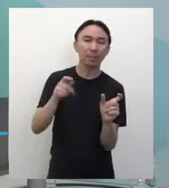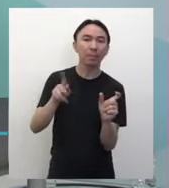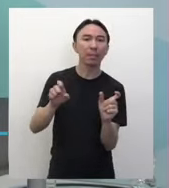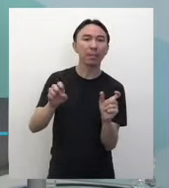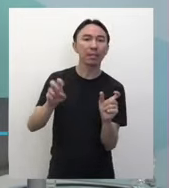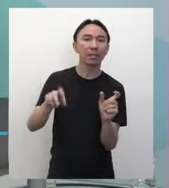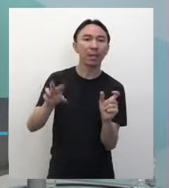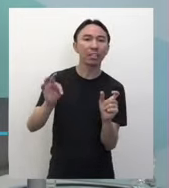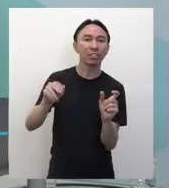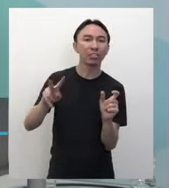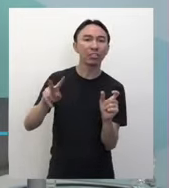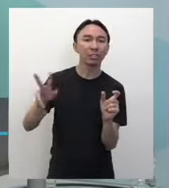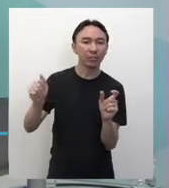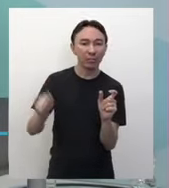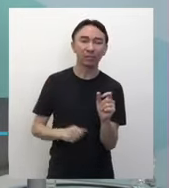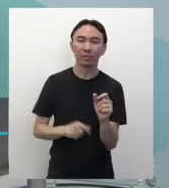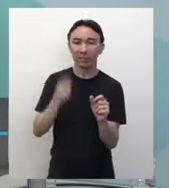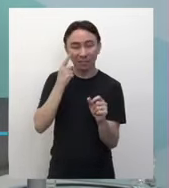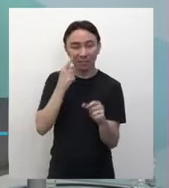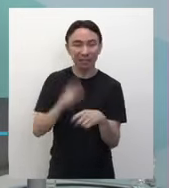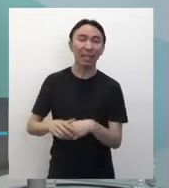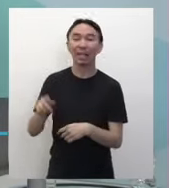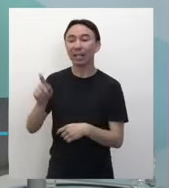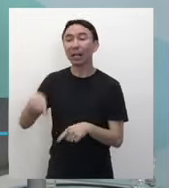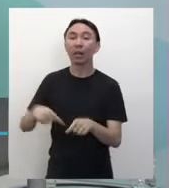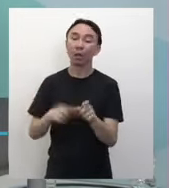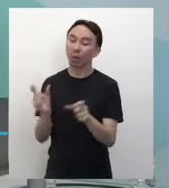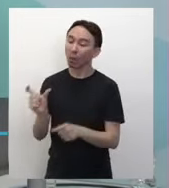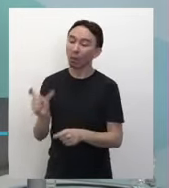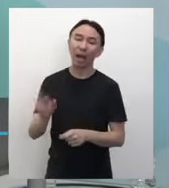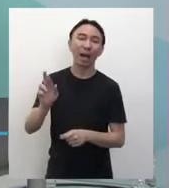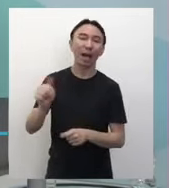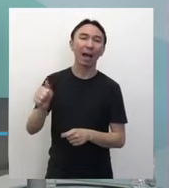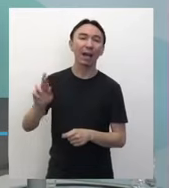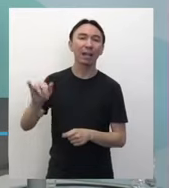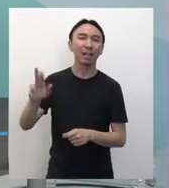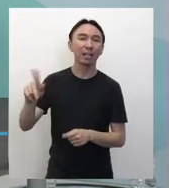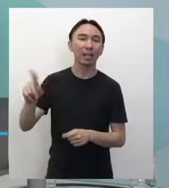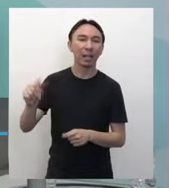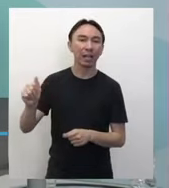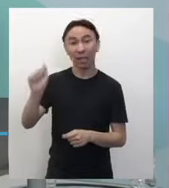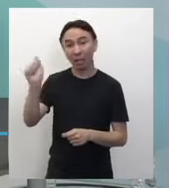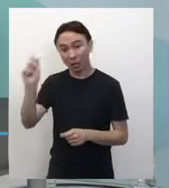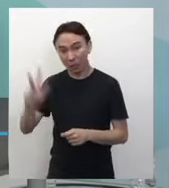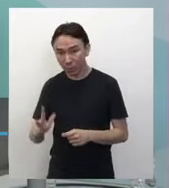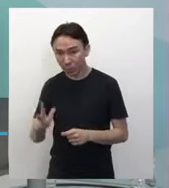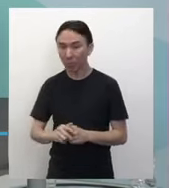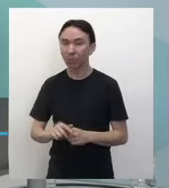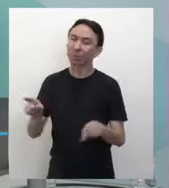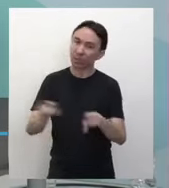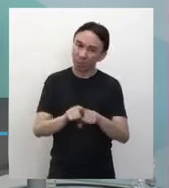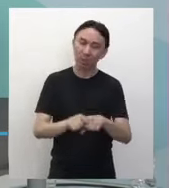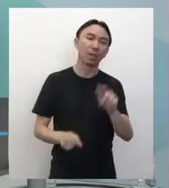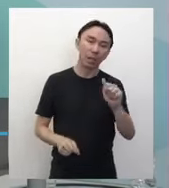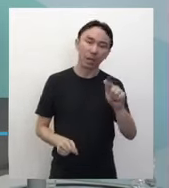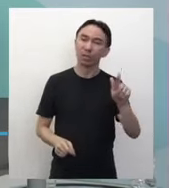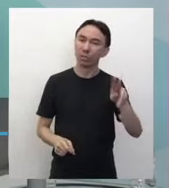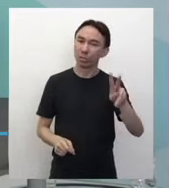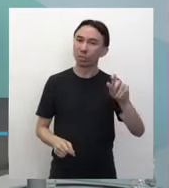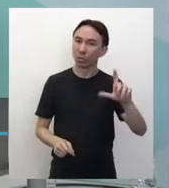Edneuza colocou ariranhas azuis. O Ângelo da Pro Andréia colocou ariranhas azuis.